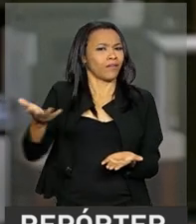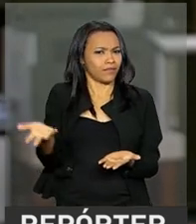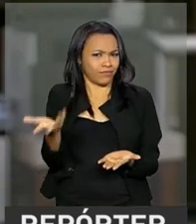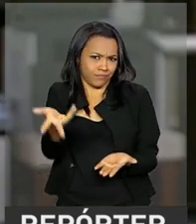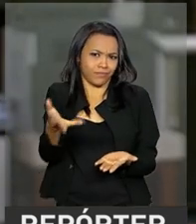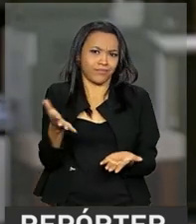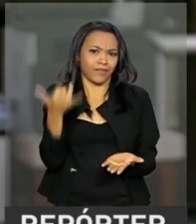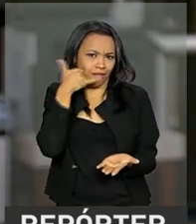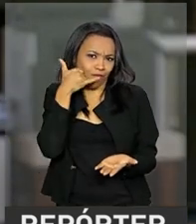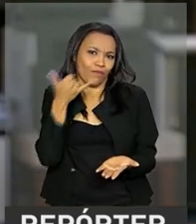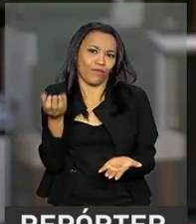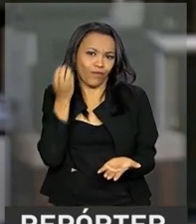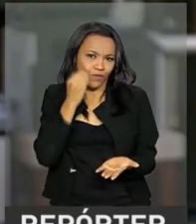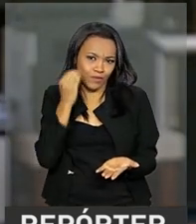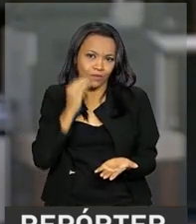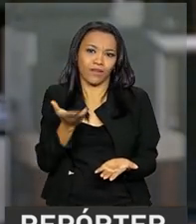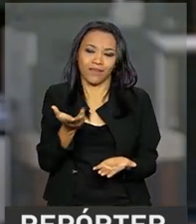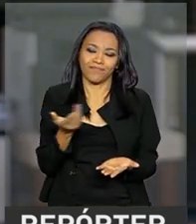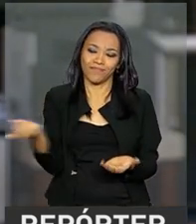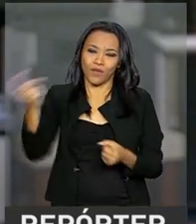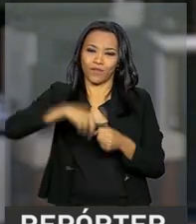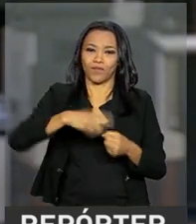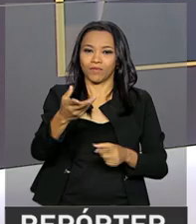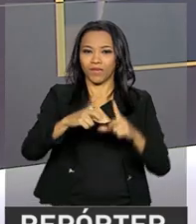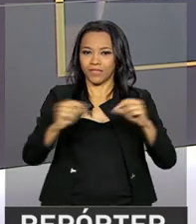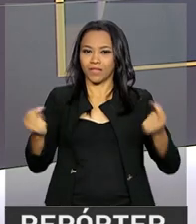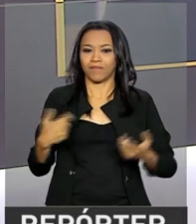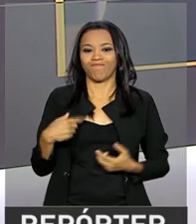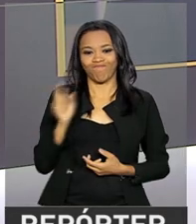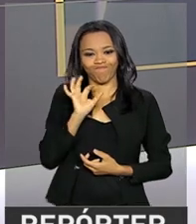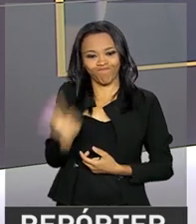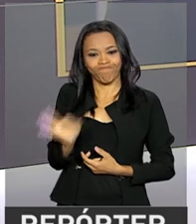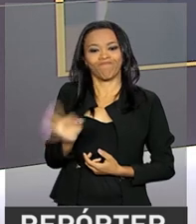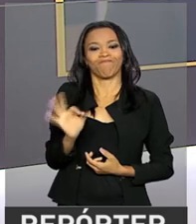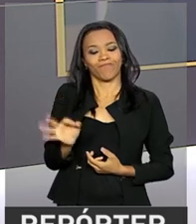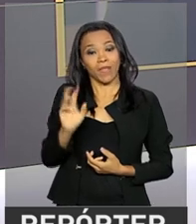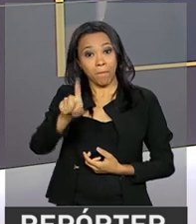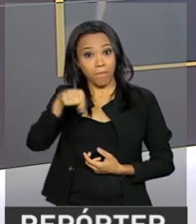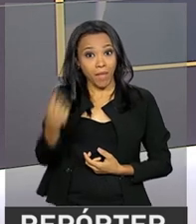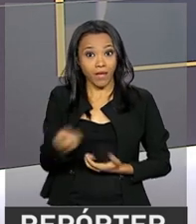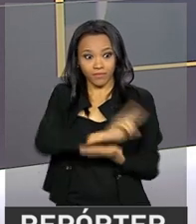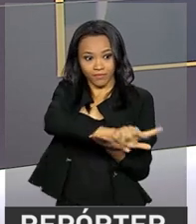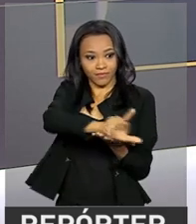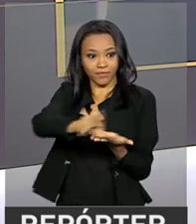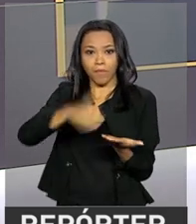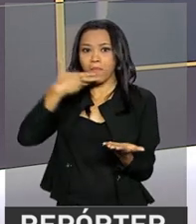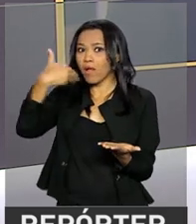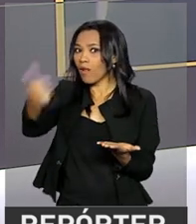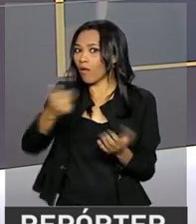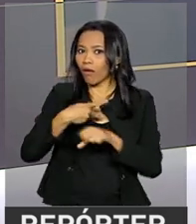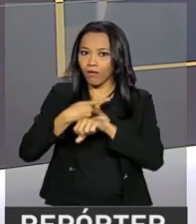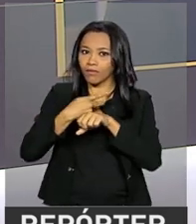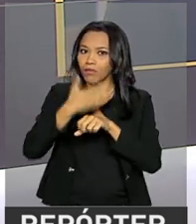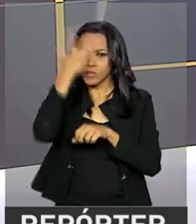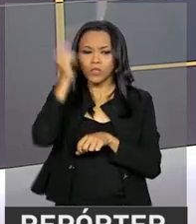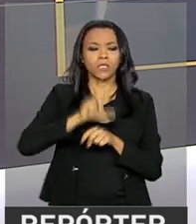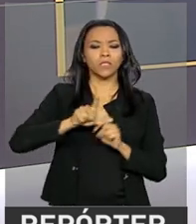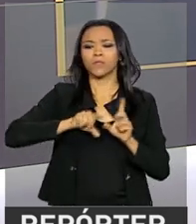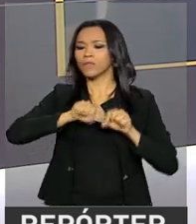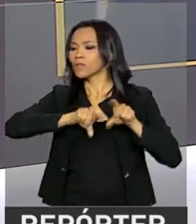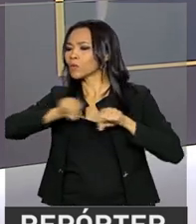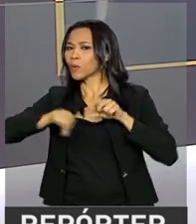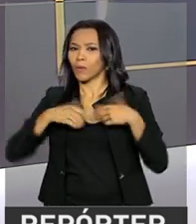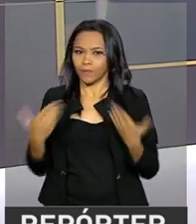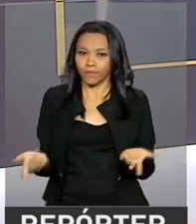móvel à população né Leandro eu volto com você em Brasília Com certeza Zé quanto mais opção melhor pro consumidor poder escolher à vontade né